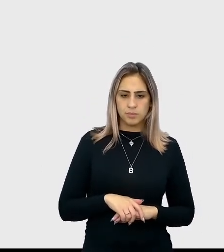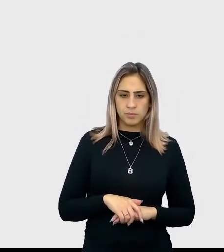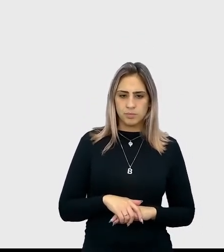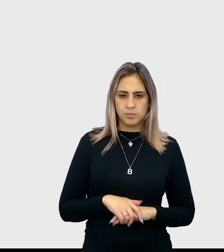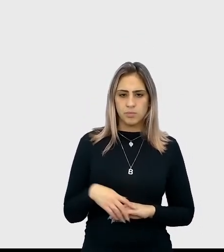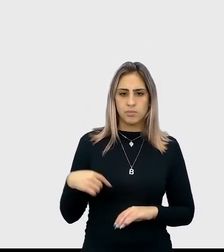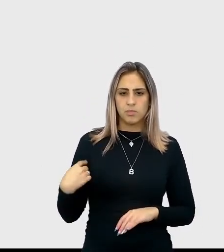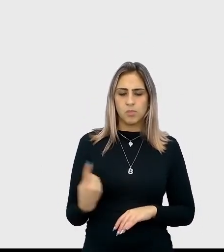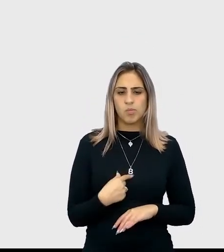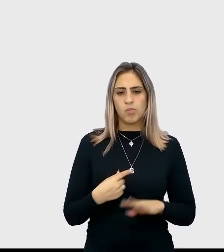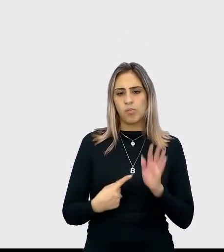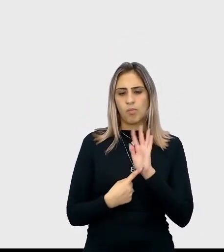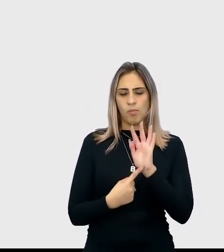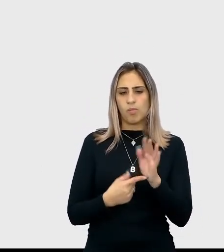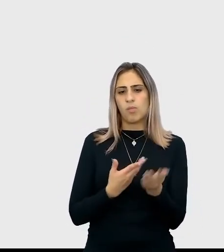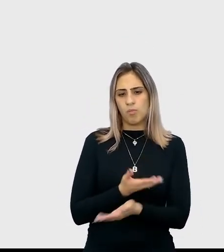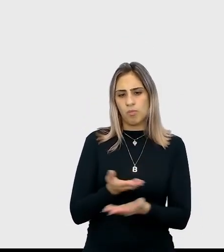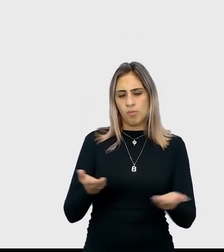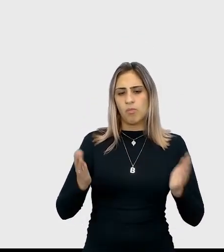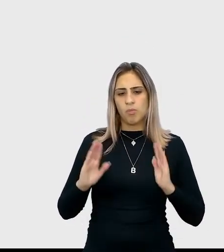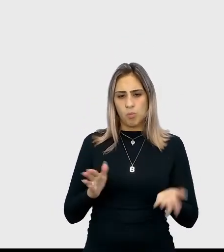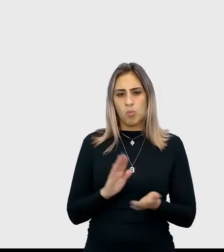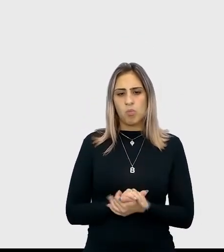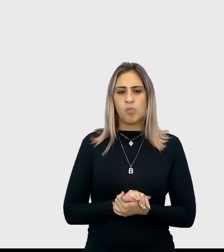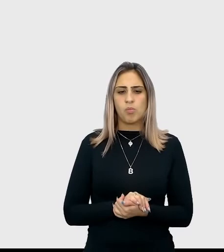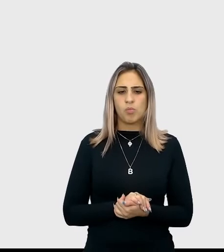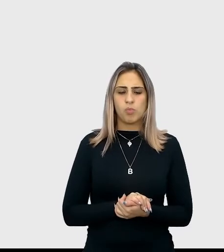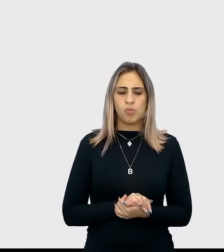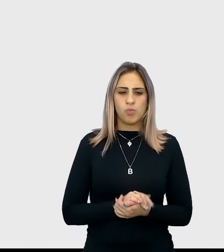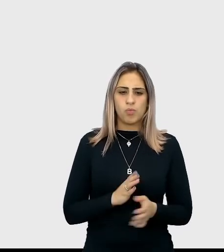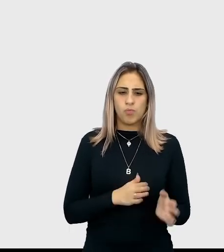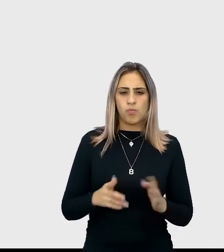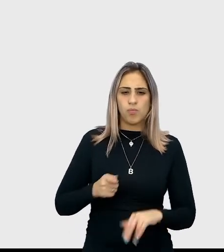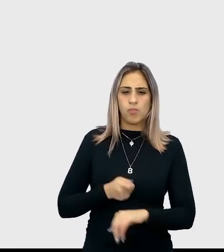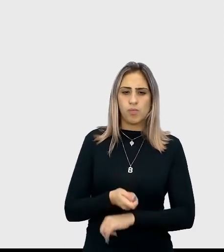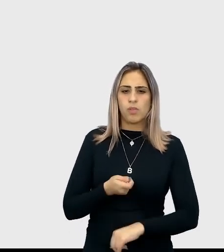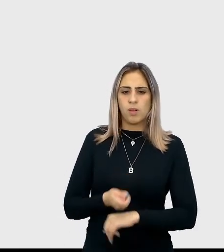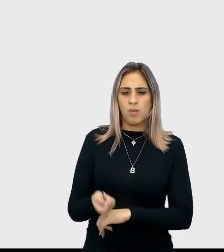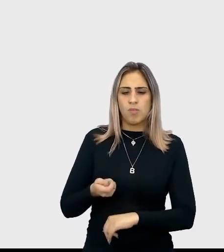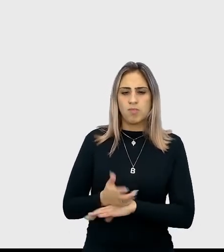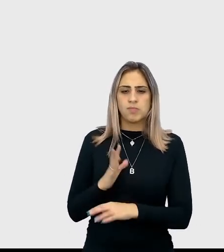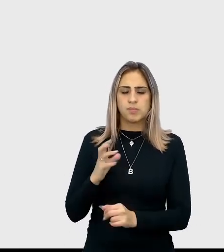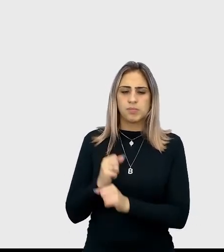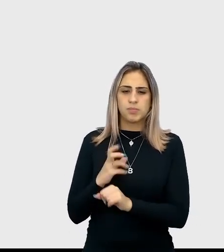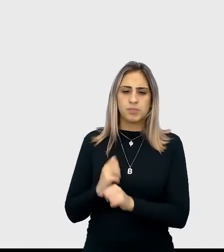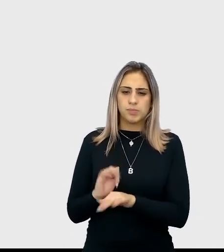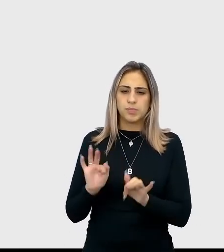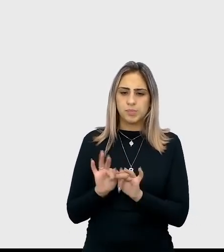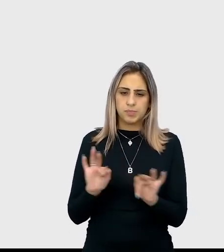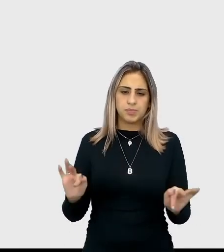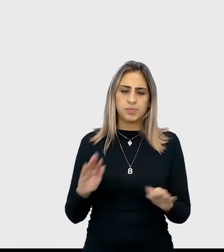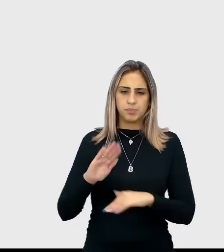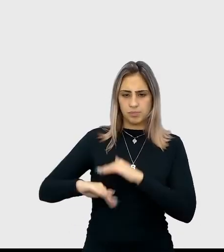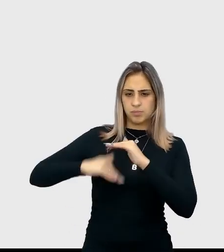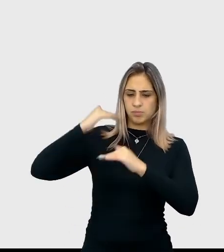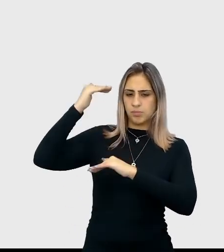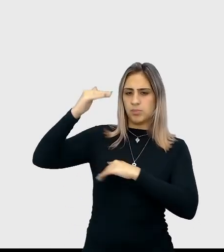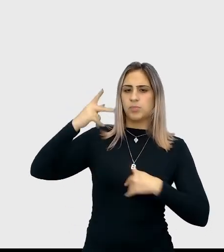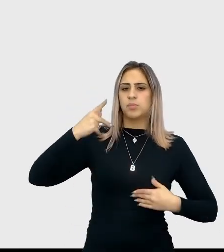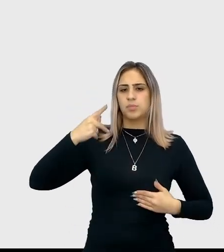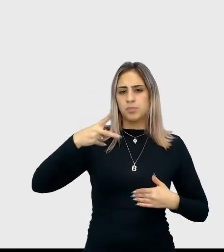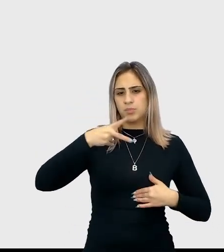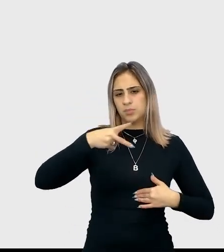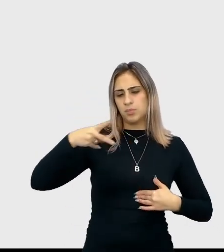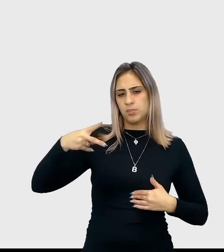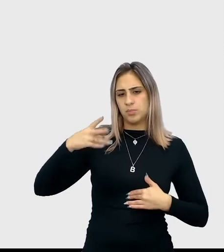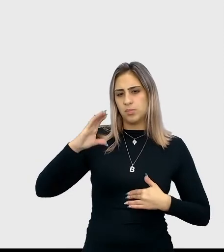que a gente vai apresentar para vocês aí. E a prestação mensal do financiamento pode ser calculado pela fórmula acima. P é igual